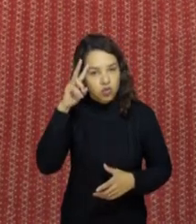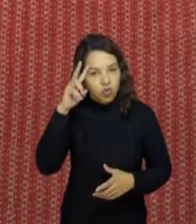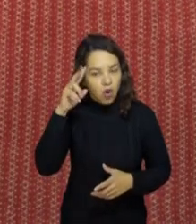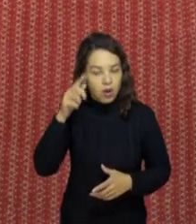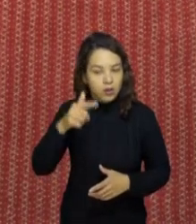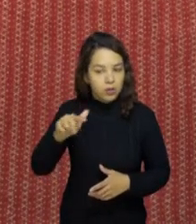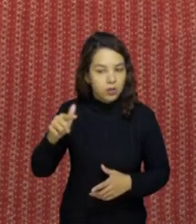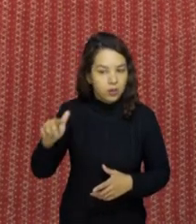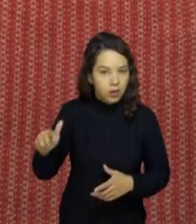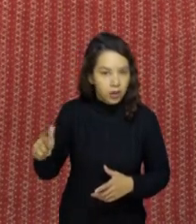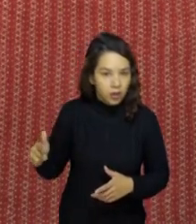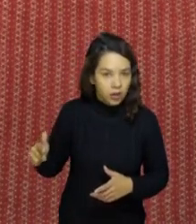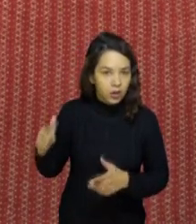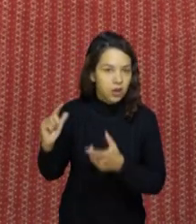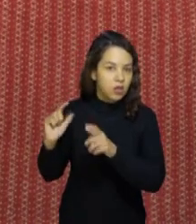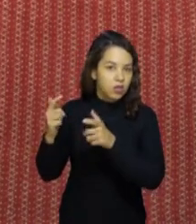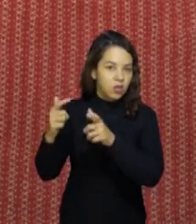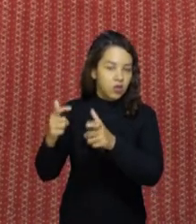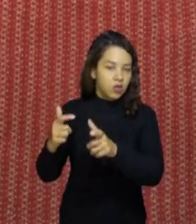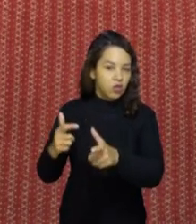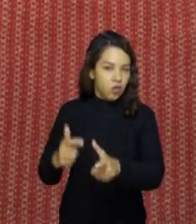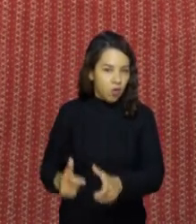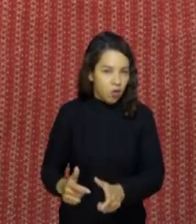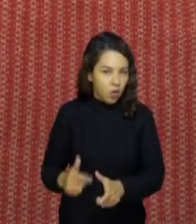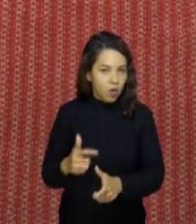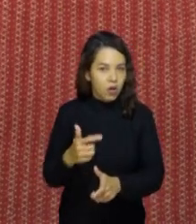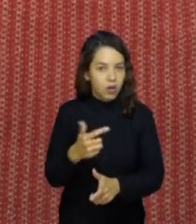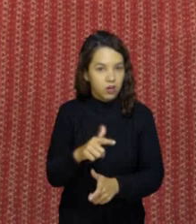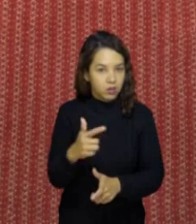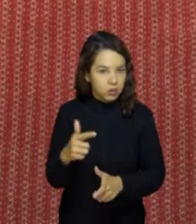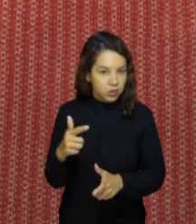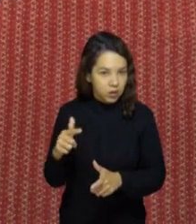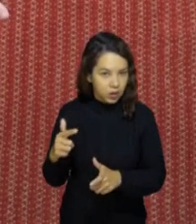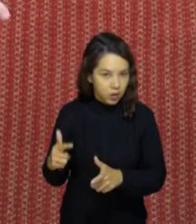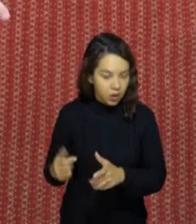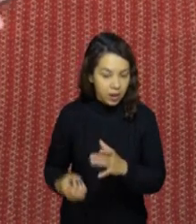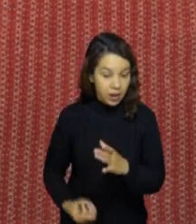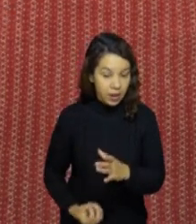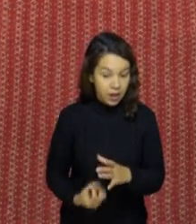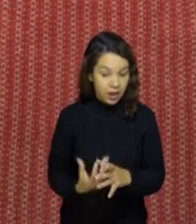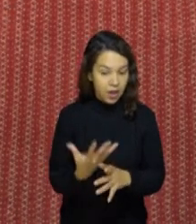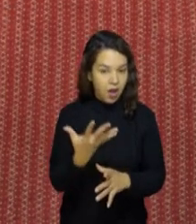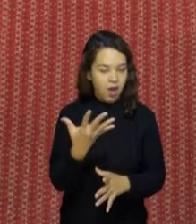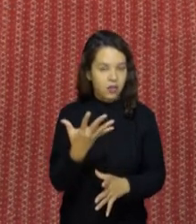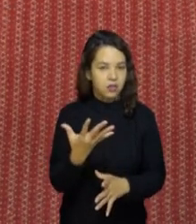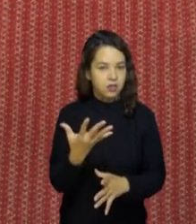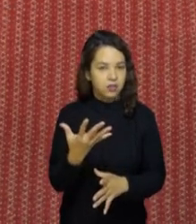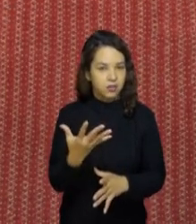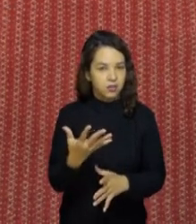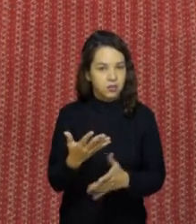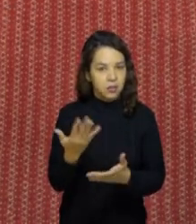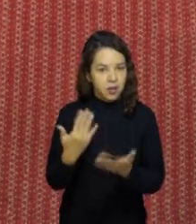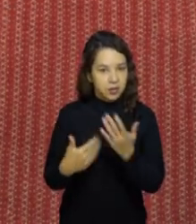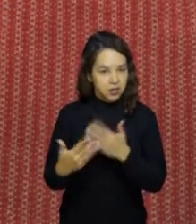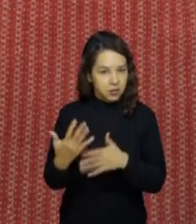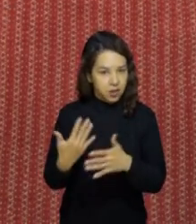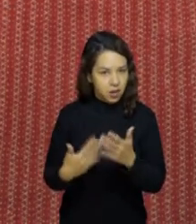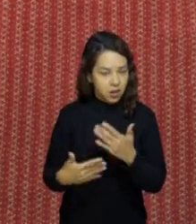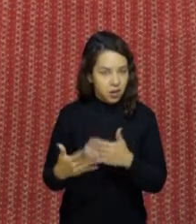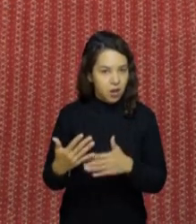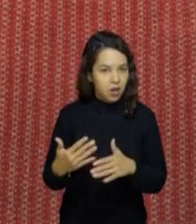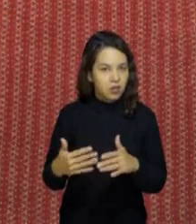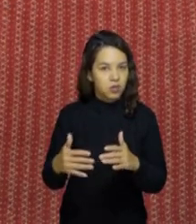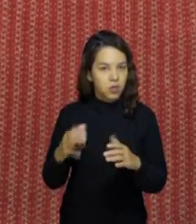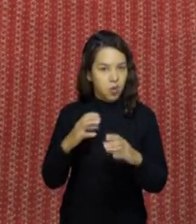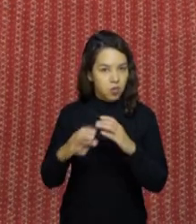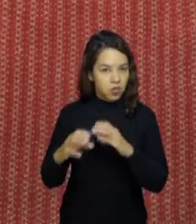uma trajetória de comunicação regionalizada do porte que foi construído em nosso Estado, é